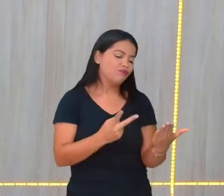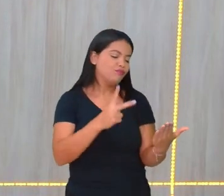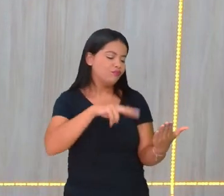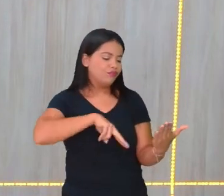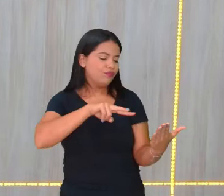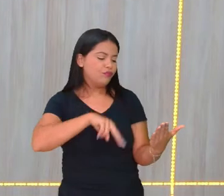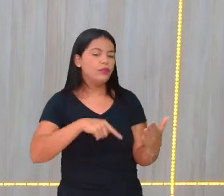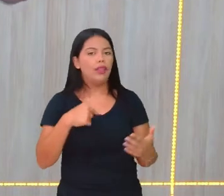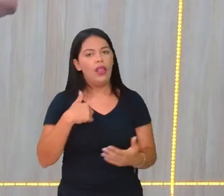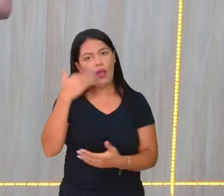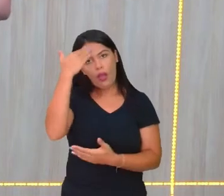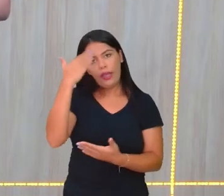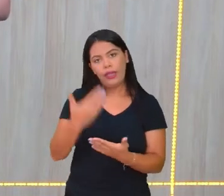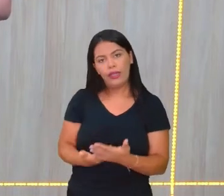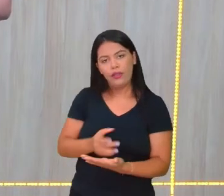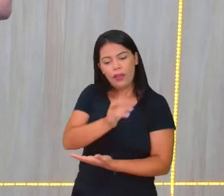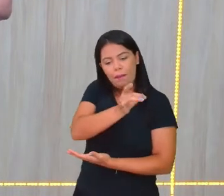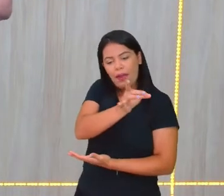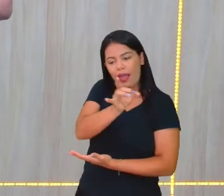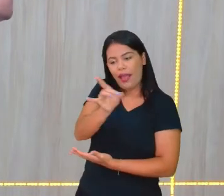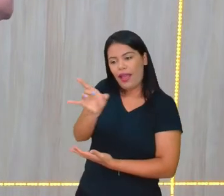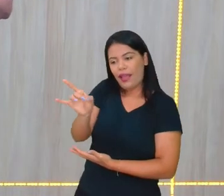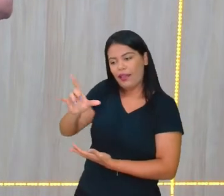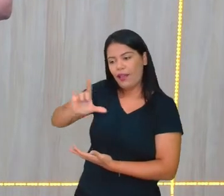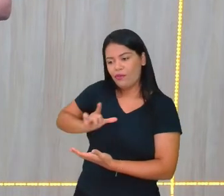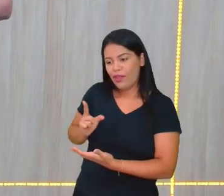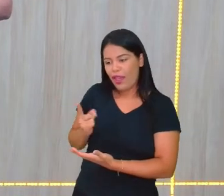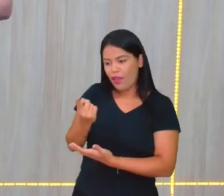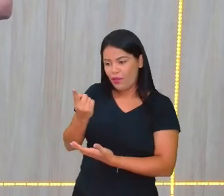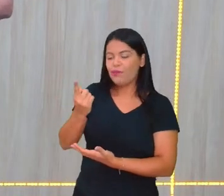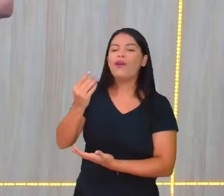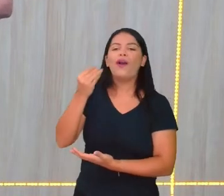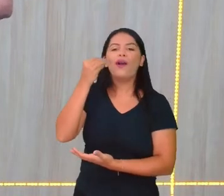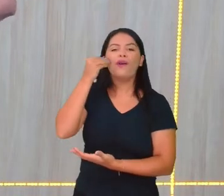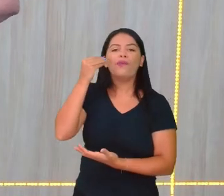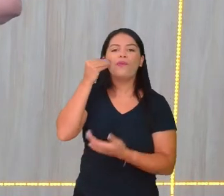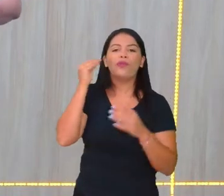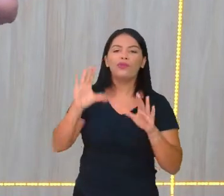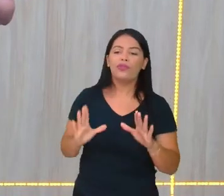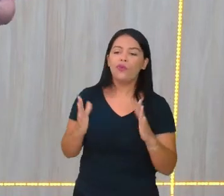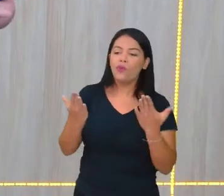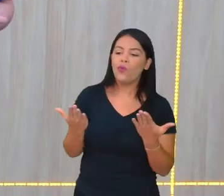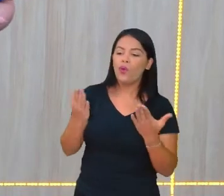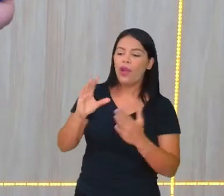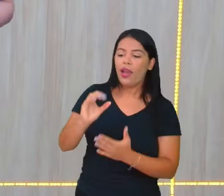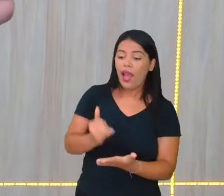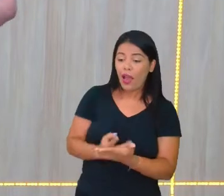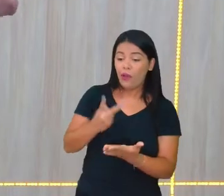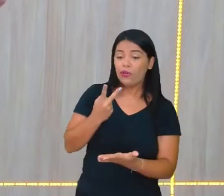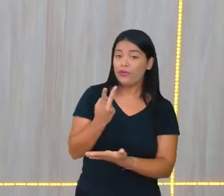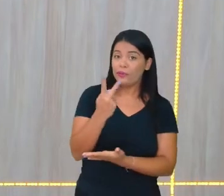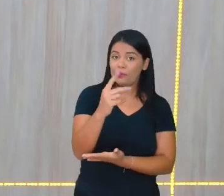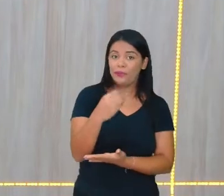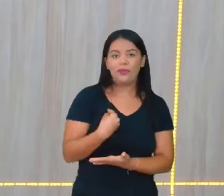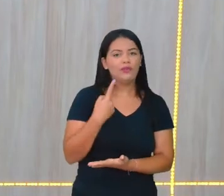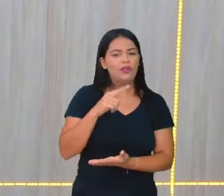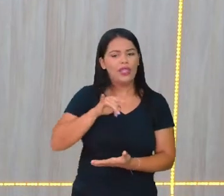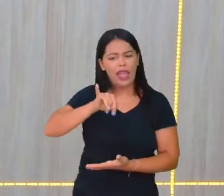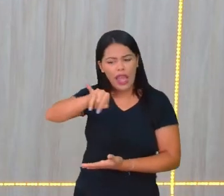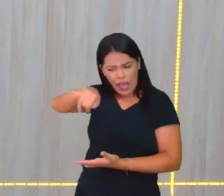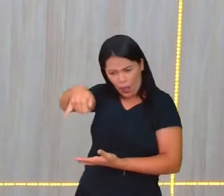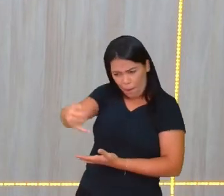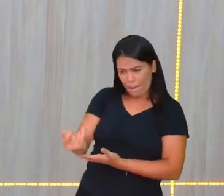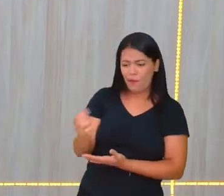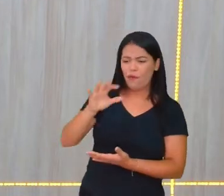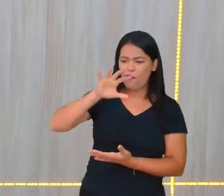cada uma vida, há uma oportunidade. E aí, quando elas surgem, né, quando elas surgirem na sua vida, você aproveita, agarra